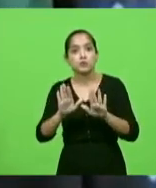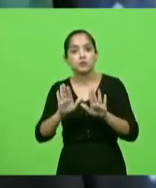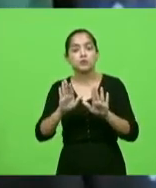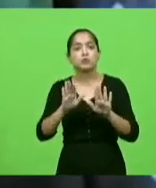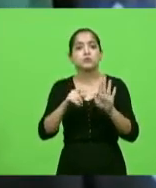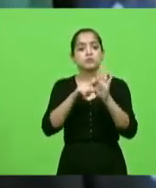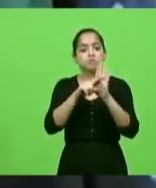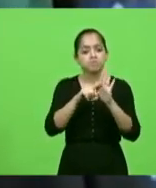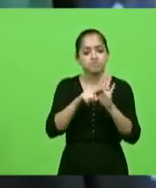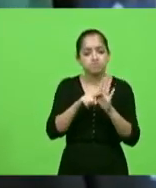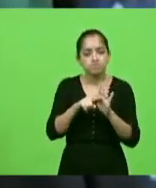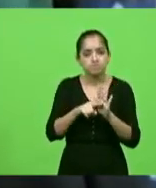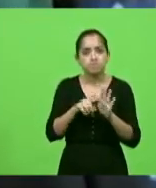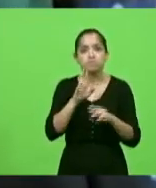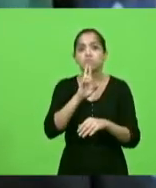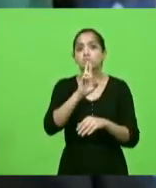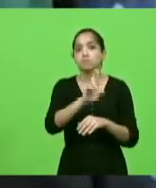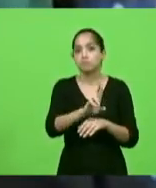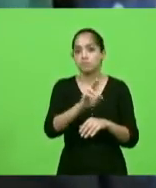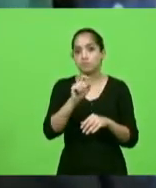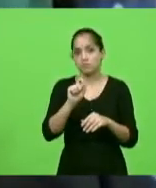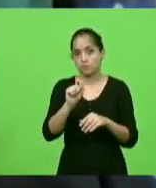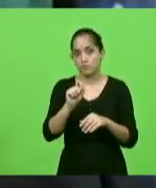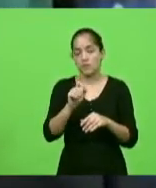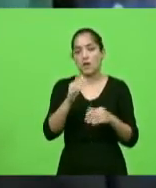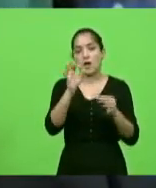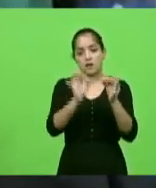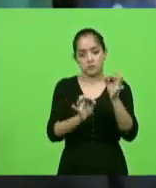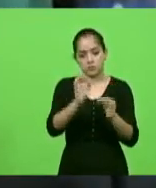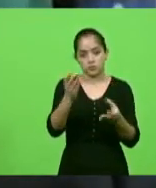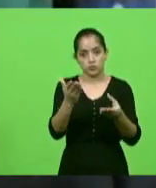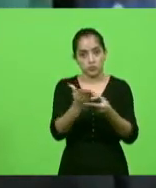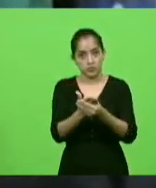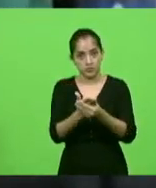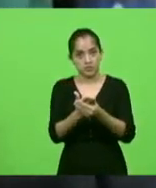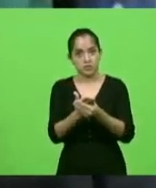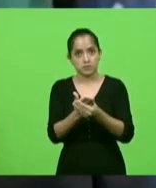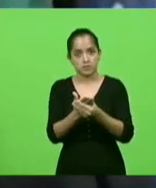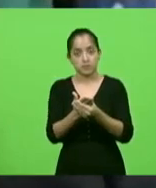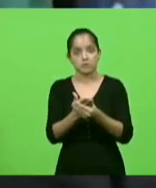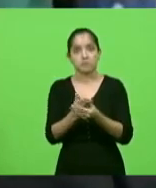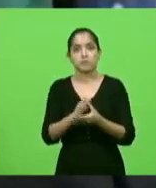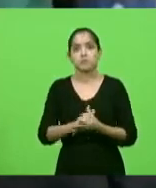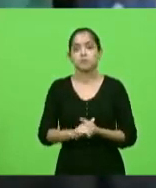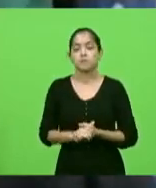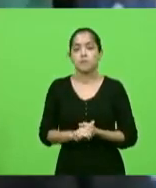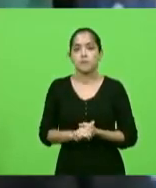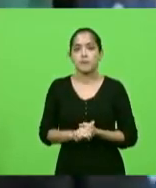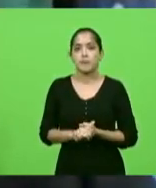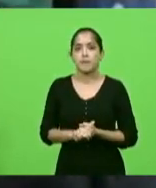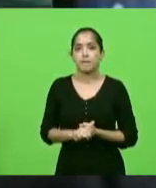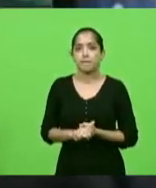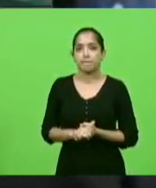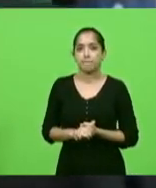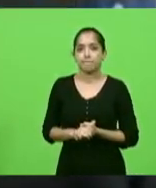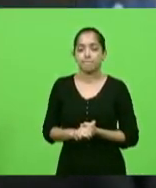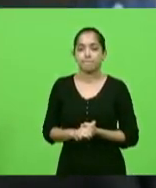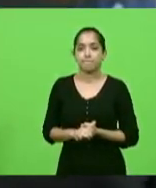veterinário correspondente ação judicial de de constrição judicial